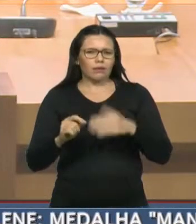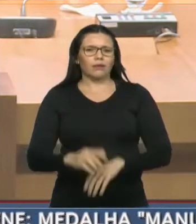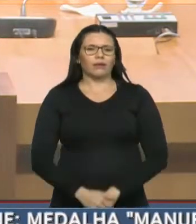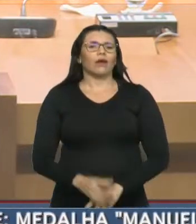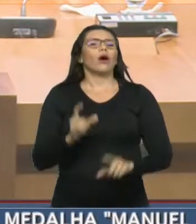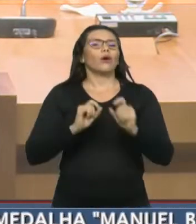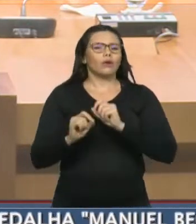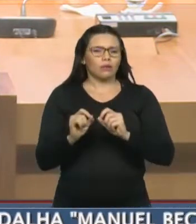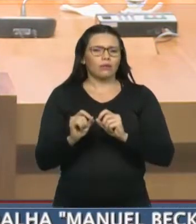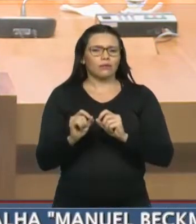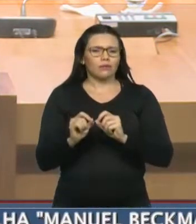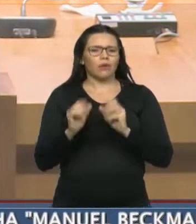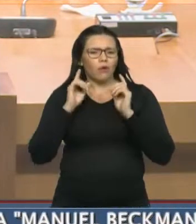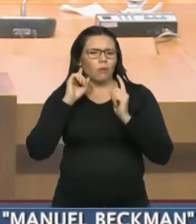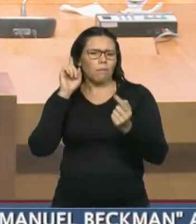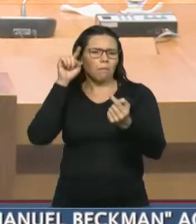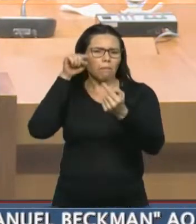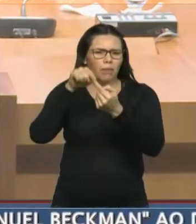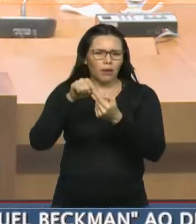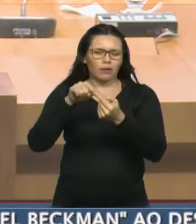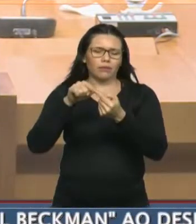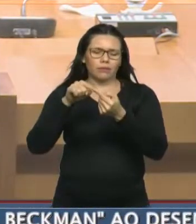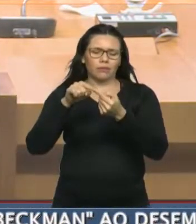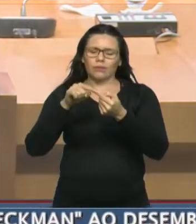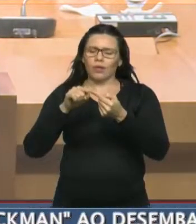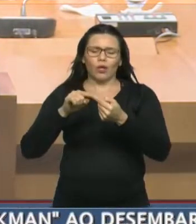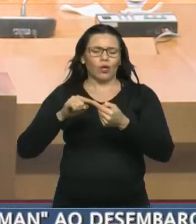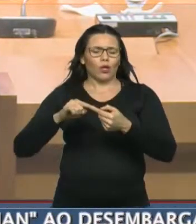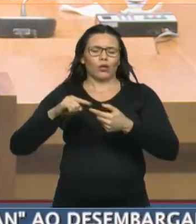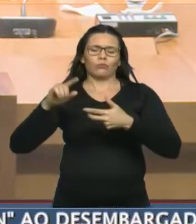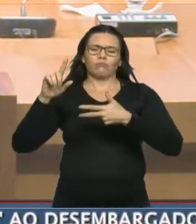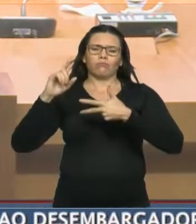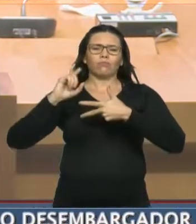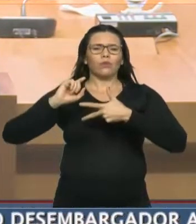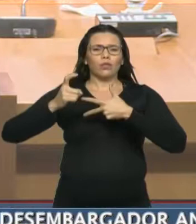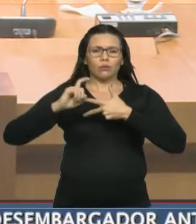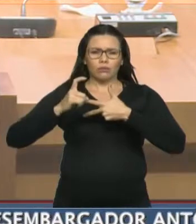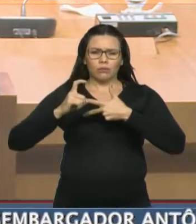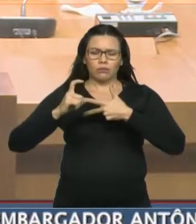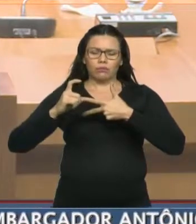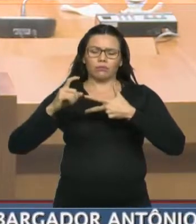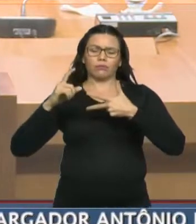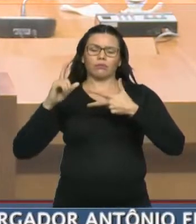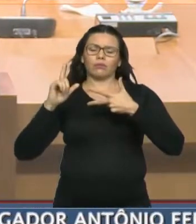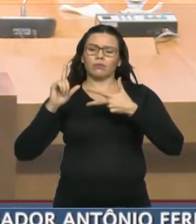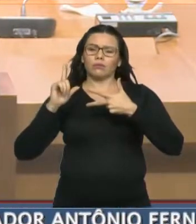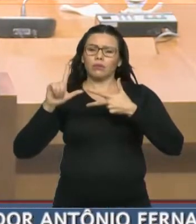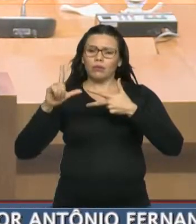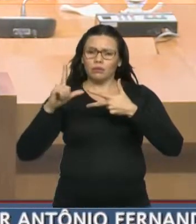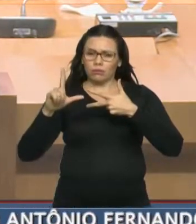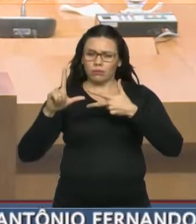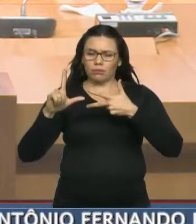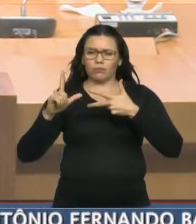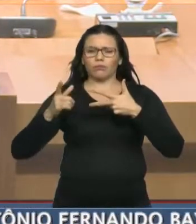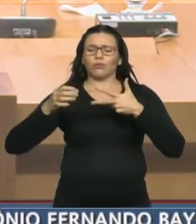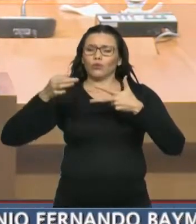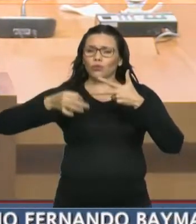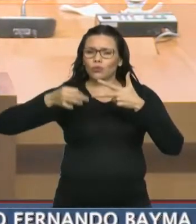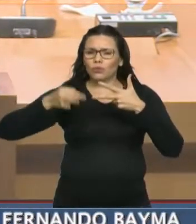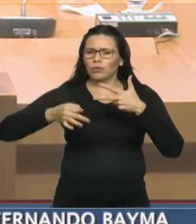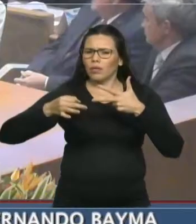fórmula do peso e do contrapeso. Nesse sentido, essa mesa, desembargador Baiman, presidente José Joaquim, ela